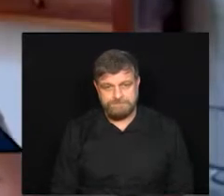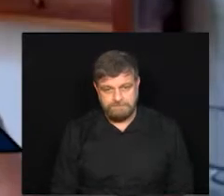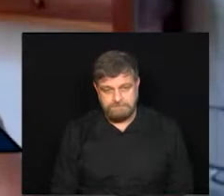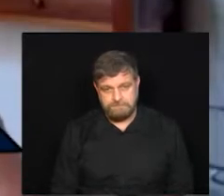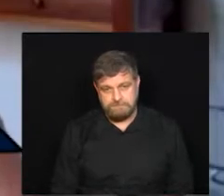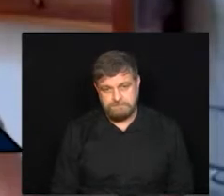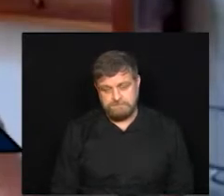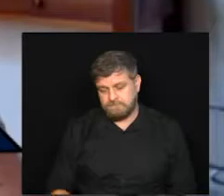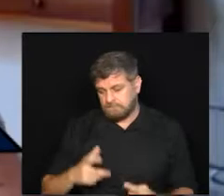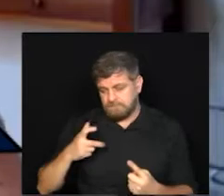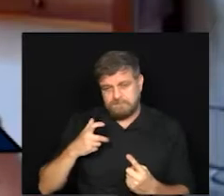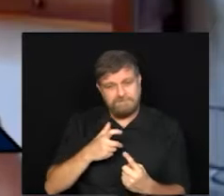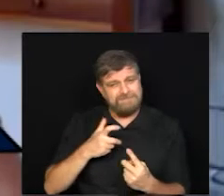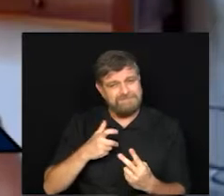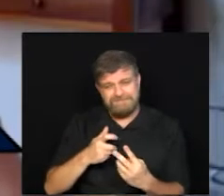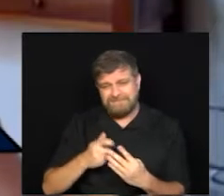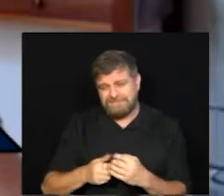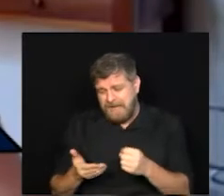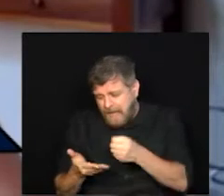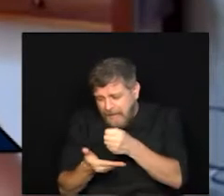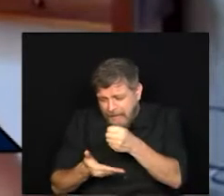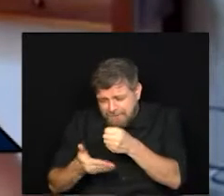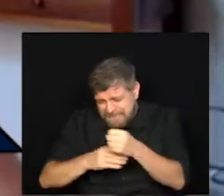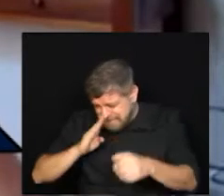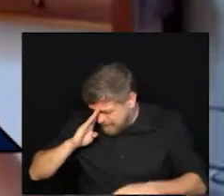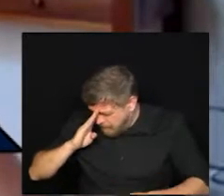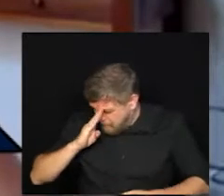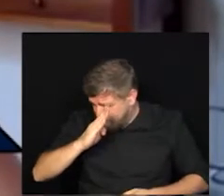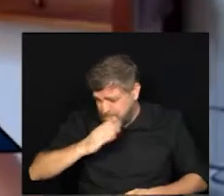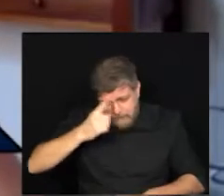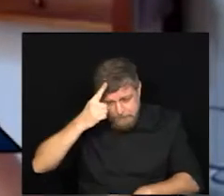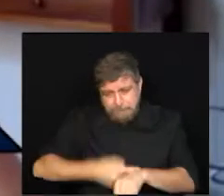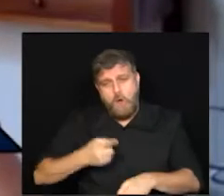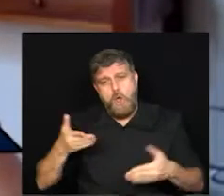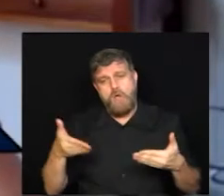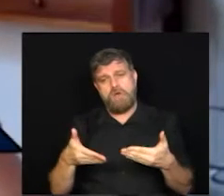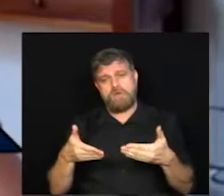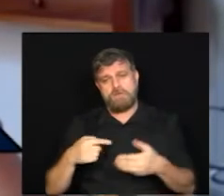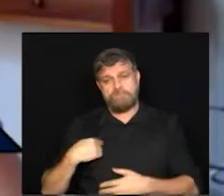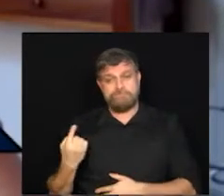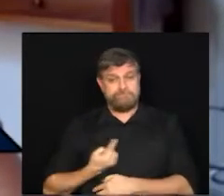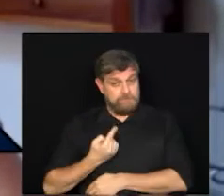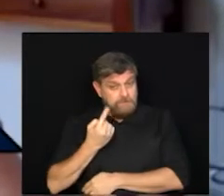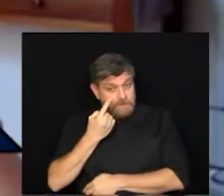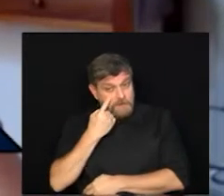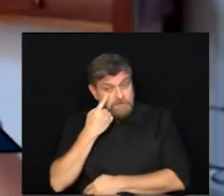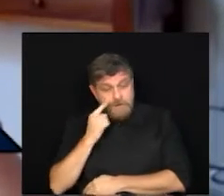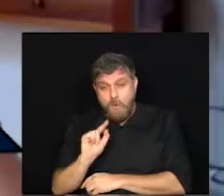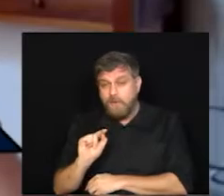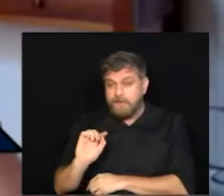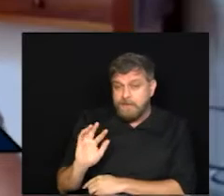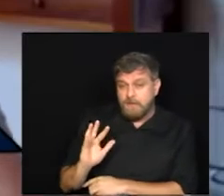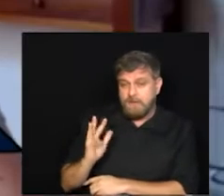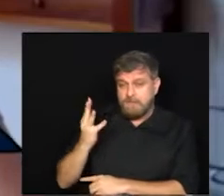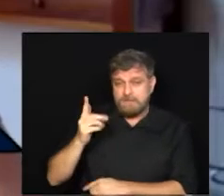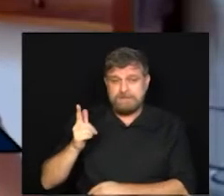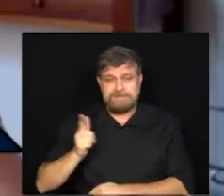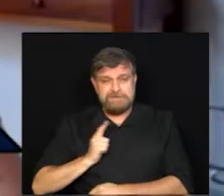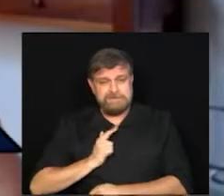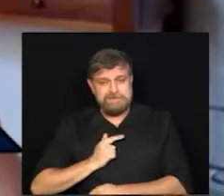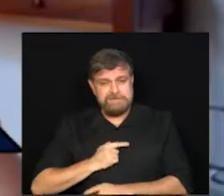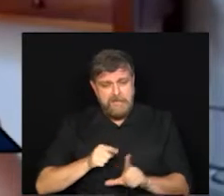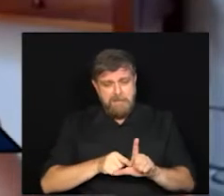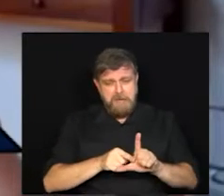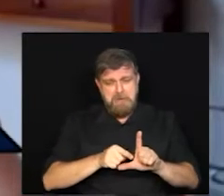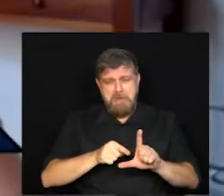A vacinação é a questão mais fundamental nesse momento. A gente está vendo aí a situação de um agravamento